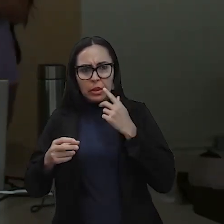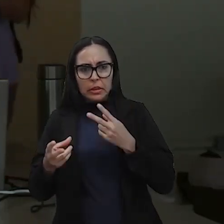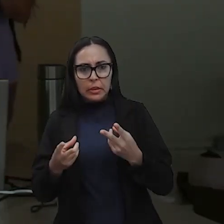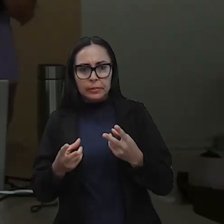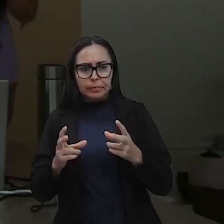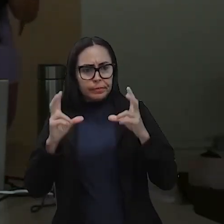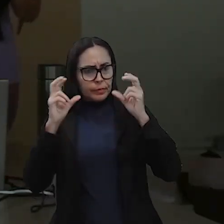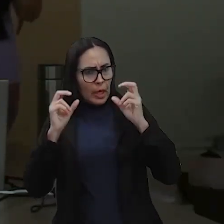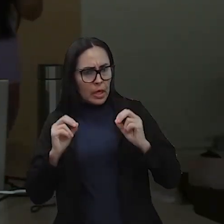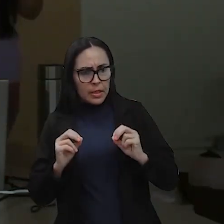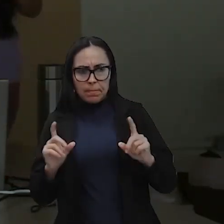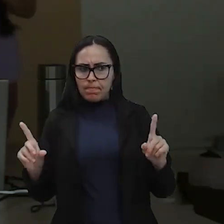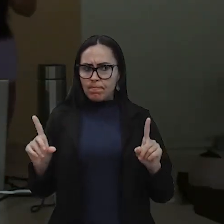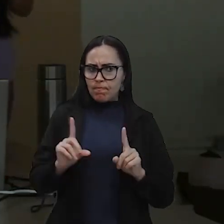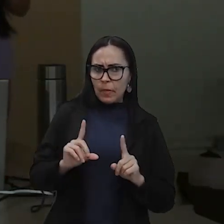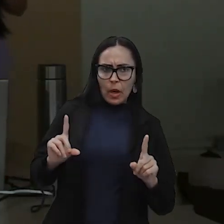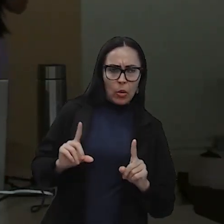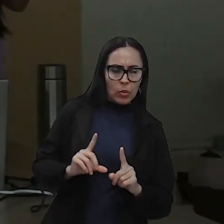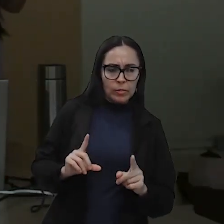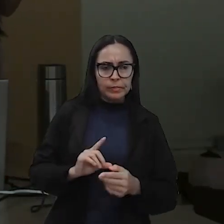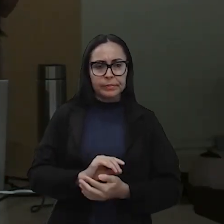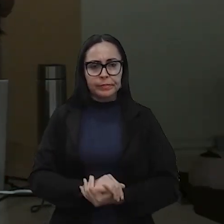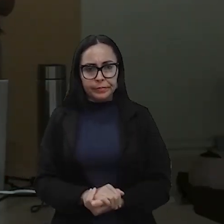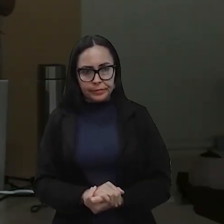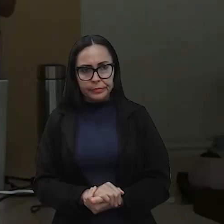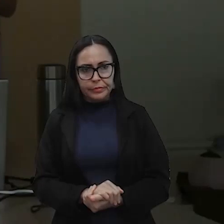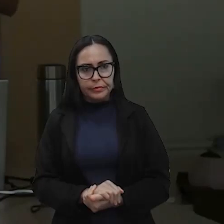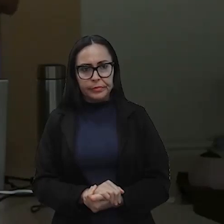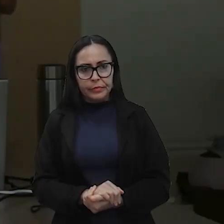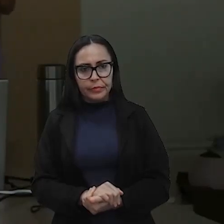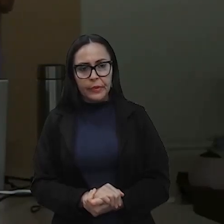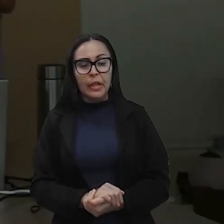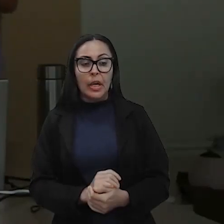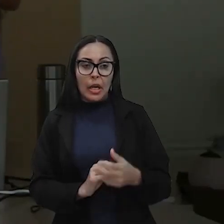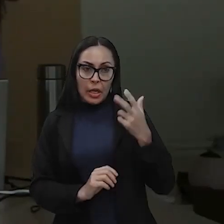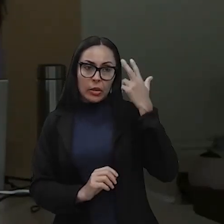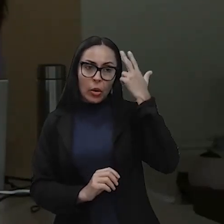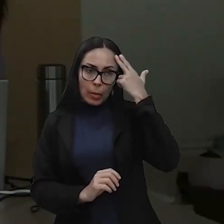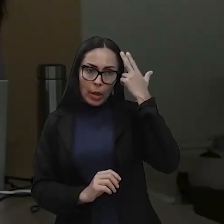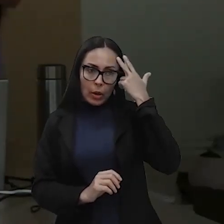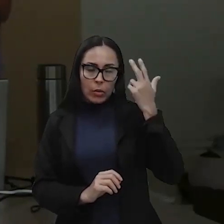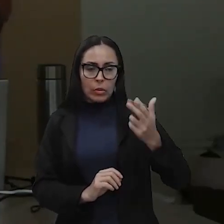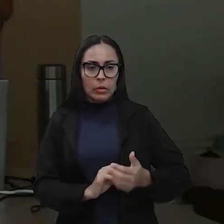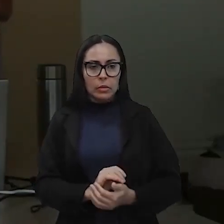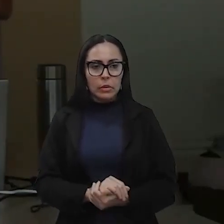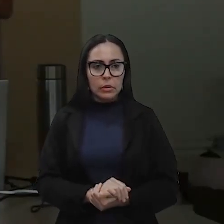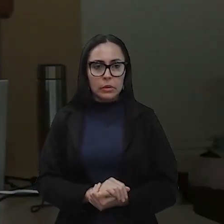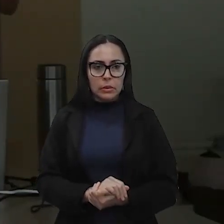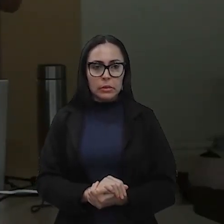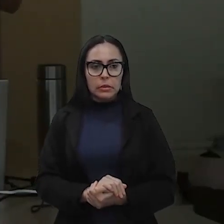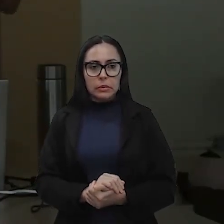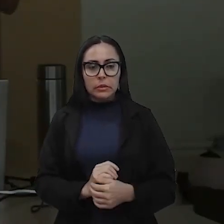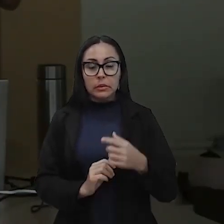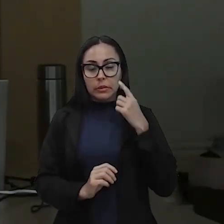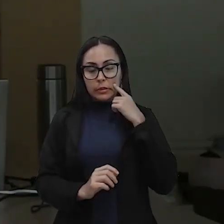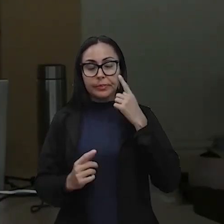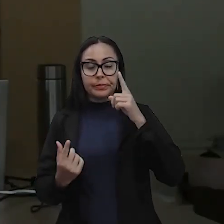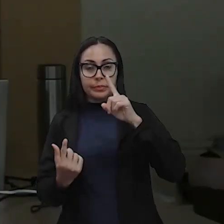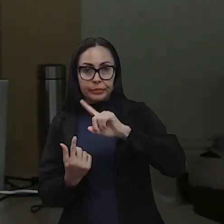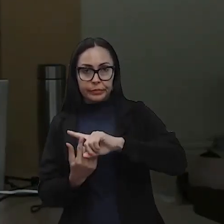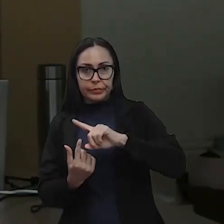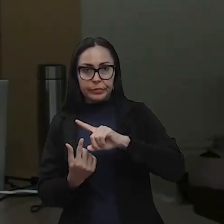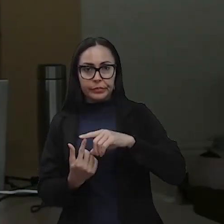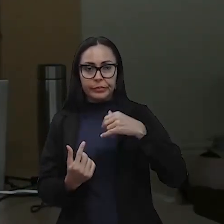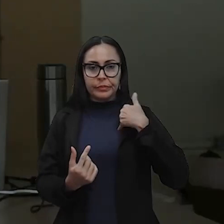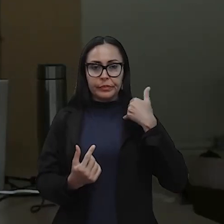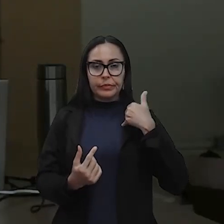dessa idade aí, ó, de 19 a 30 anos, é super normal, é porque ela ainda está no pico de idade fértil. Quer dizer que aquela